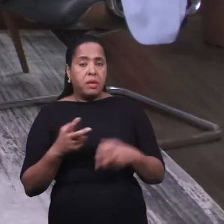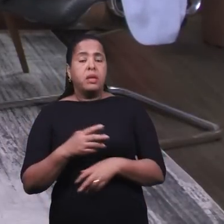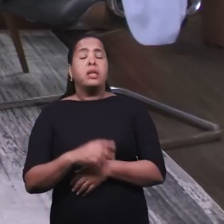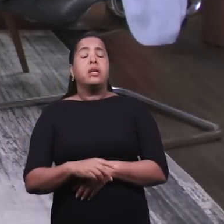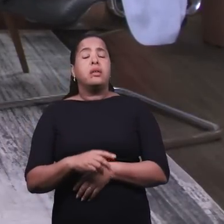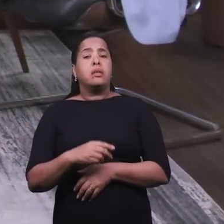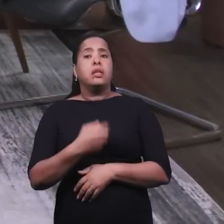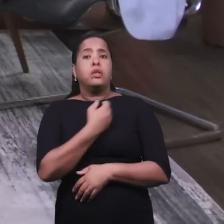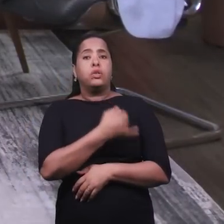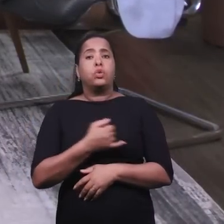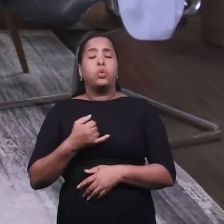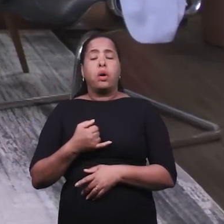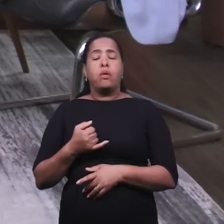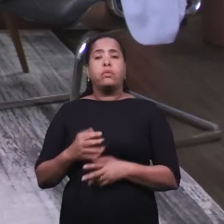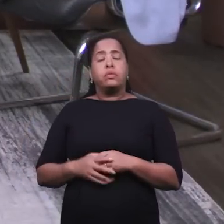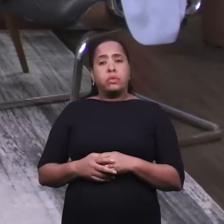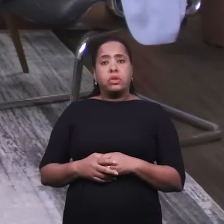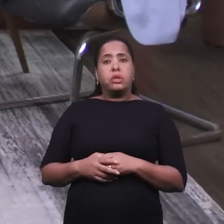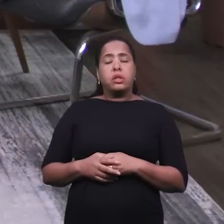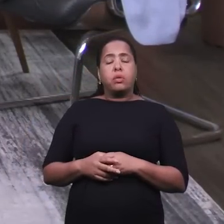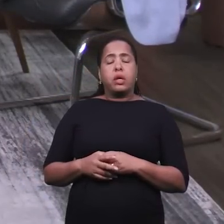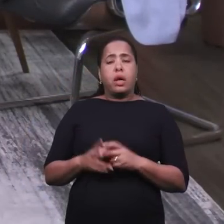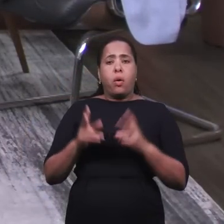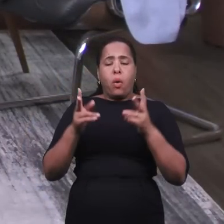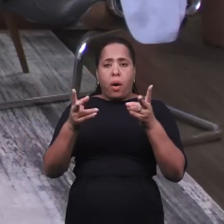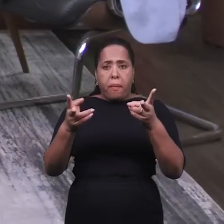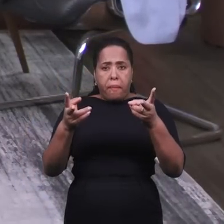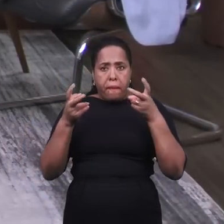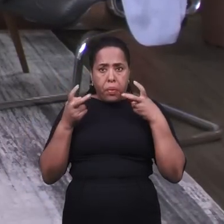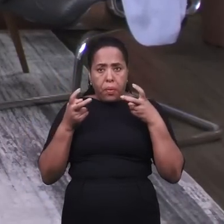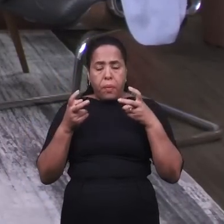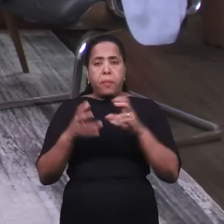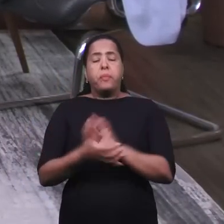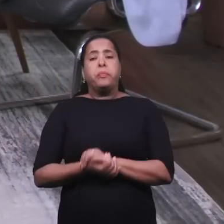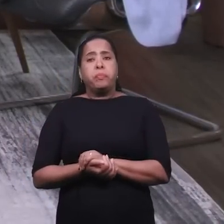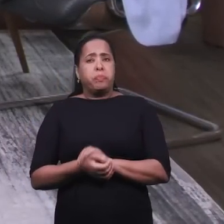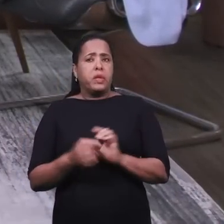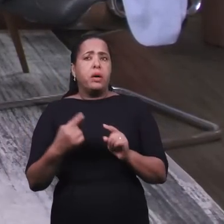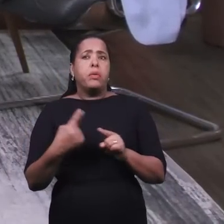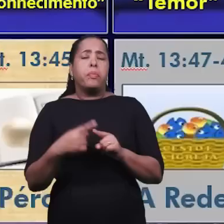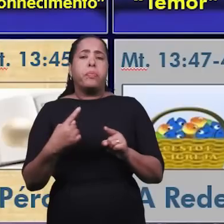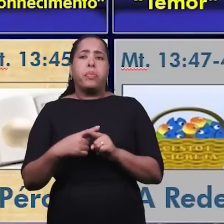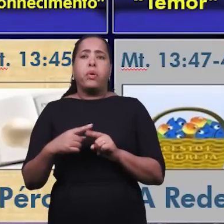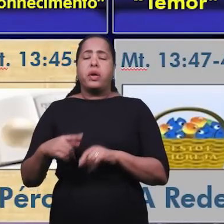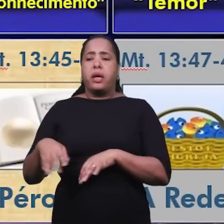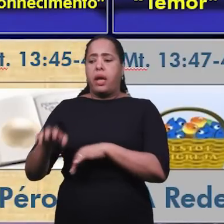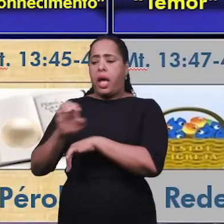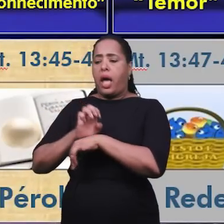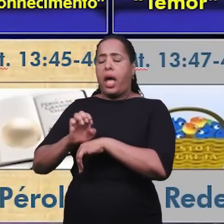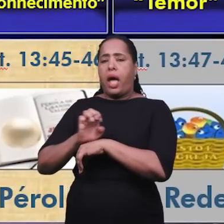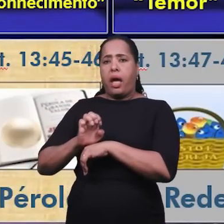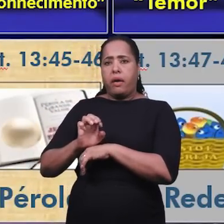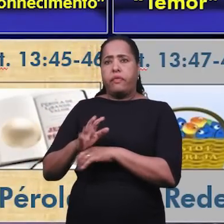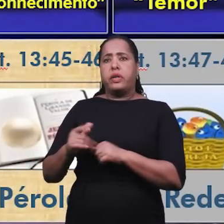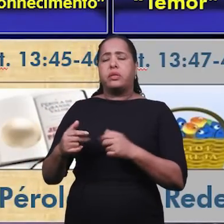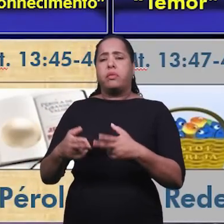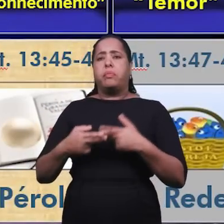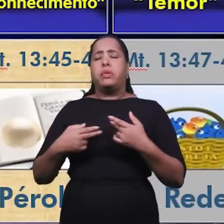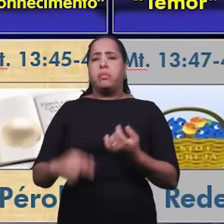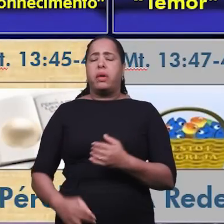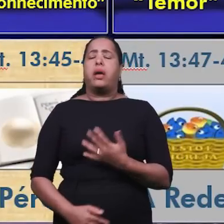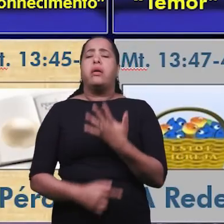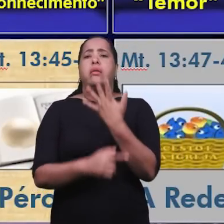observação, é que nós temos ali, no painel, nós temos primeiro Éfeso com